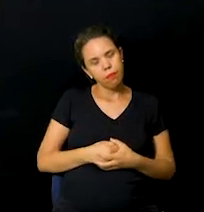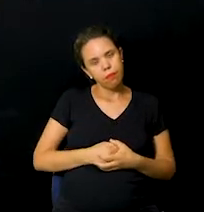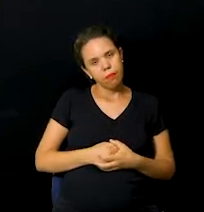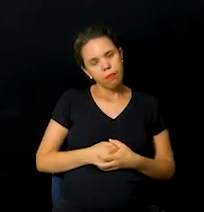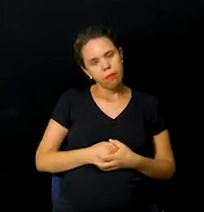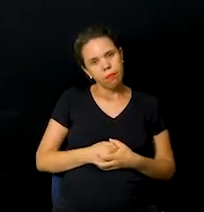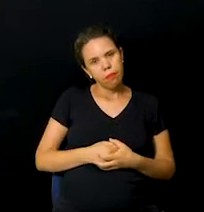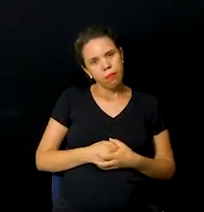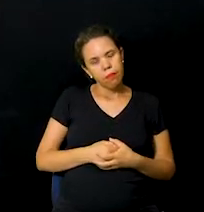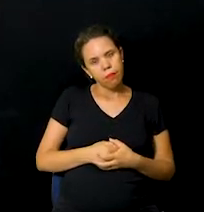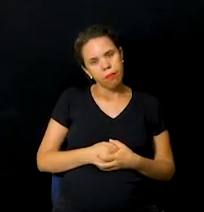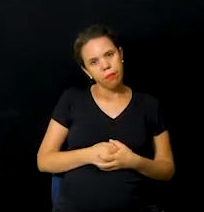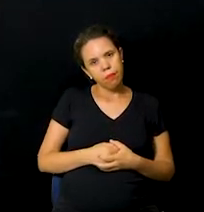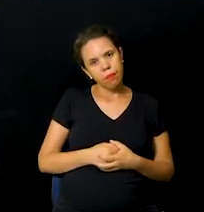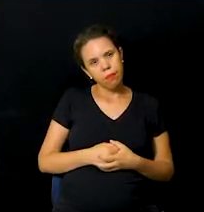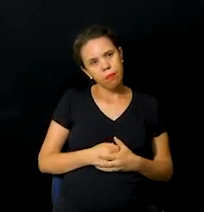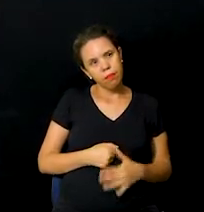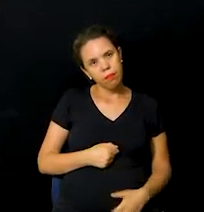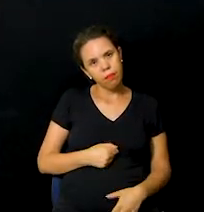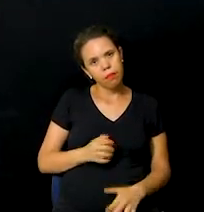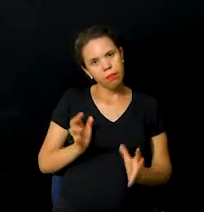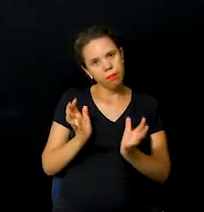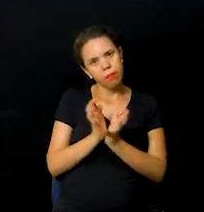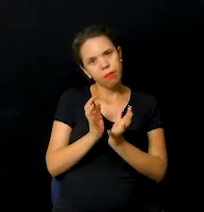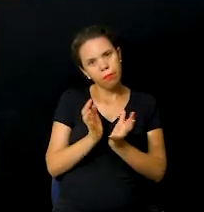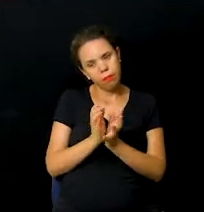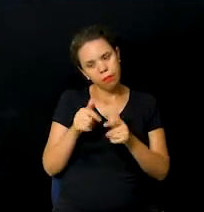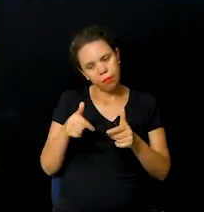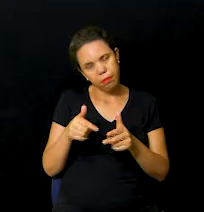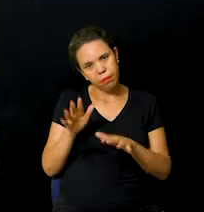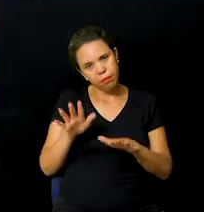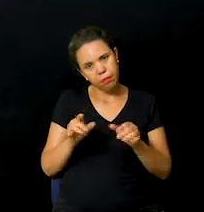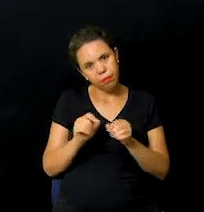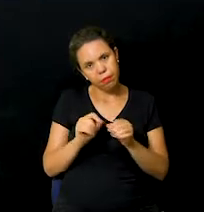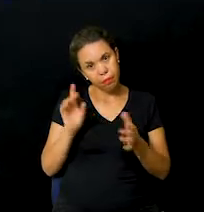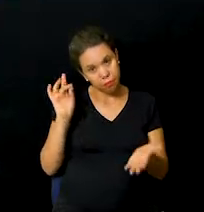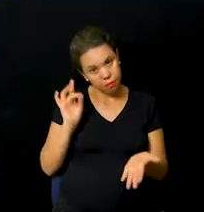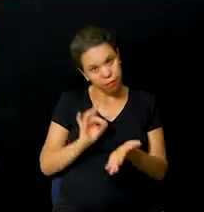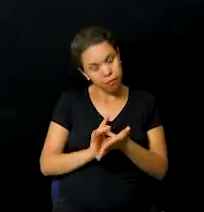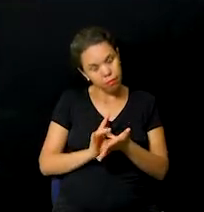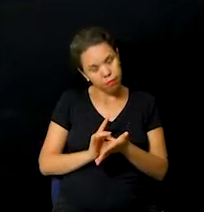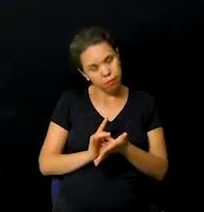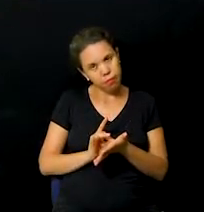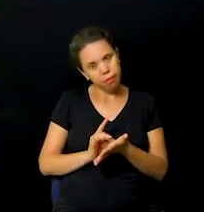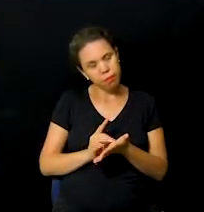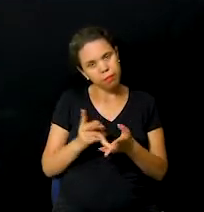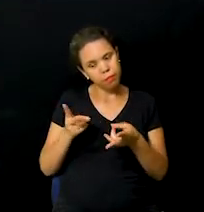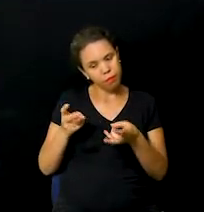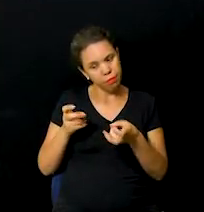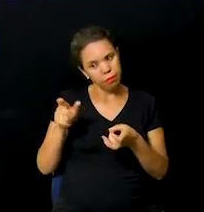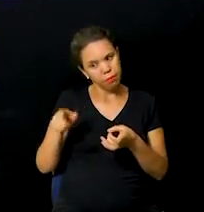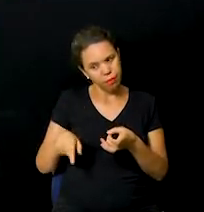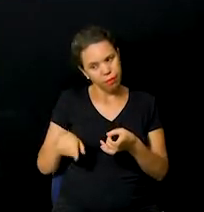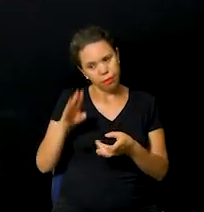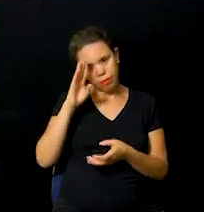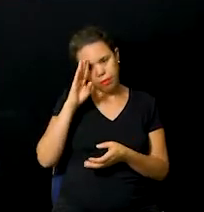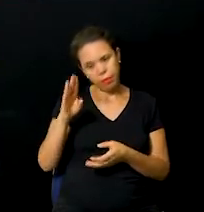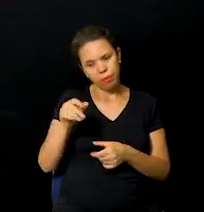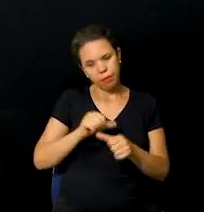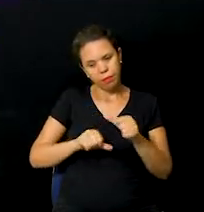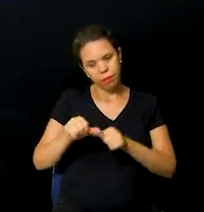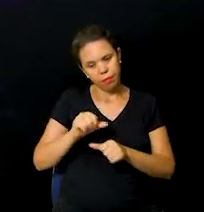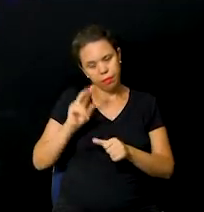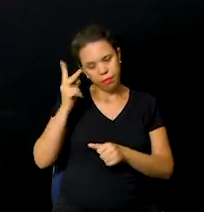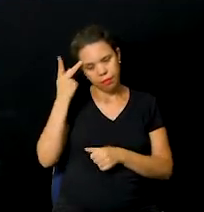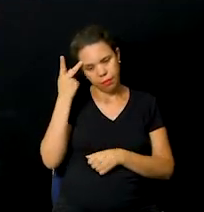acabativas. Poucos grupos ou iniciativas que fazem de verdade com que a gente enxergue ali